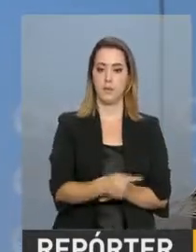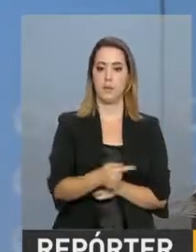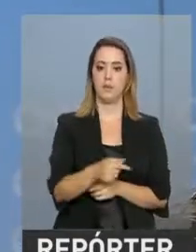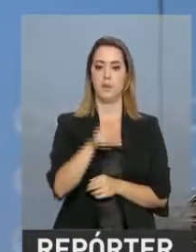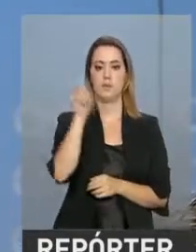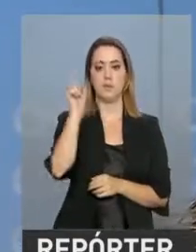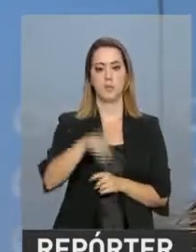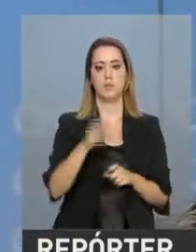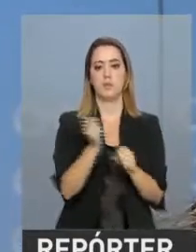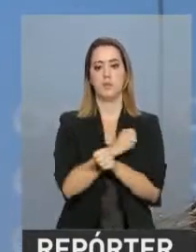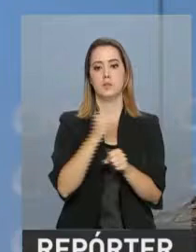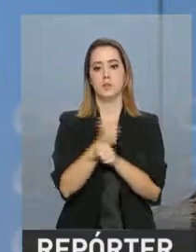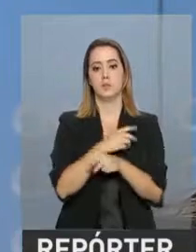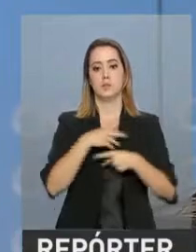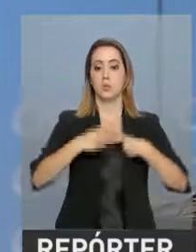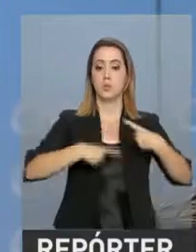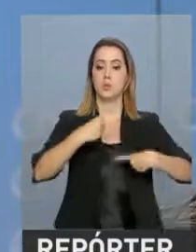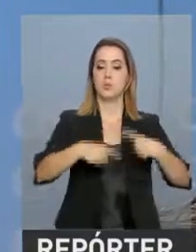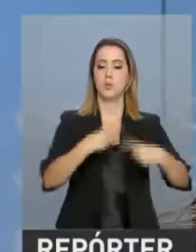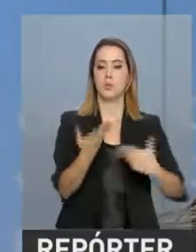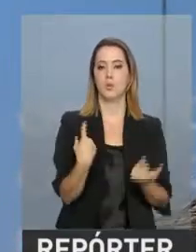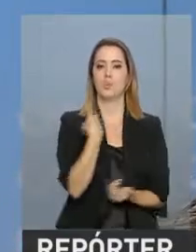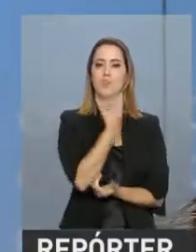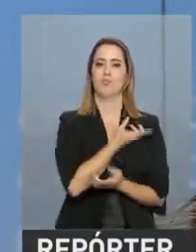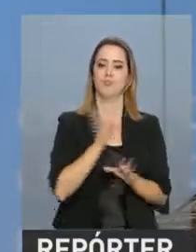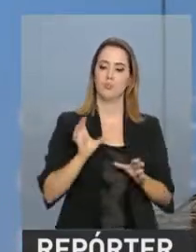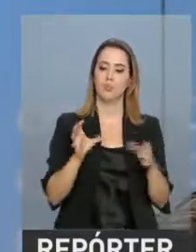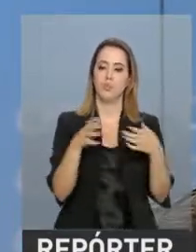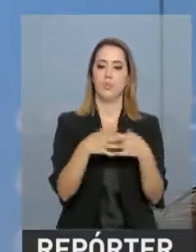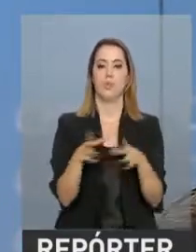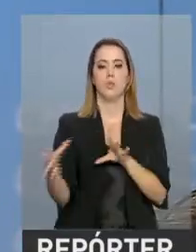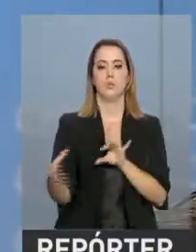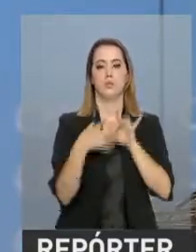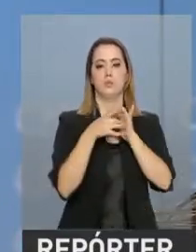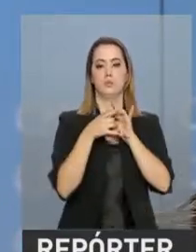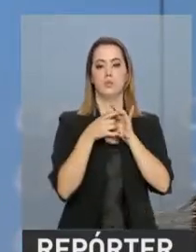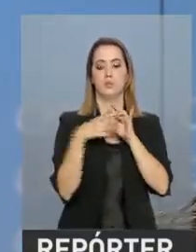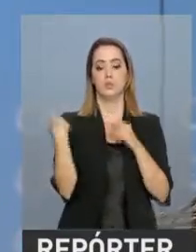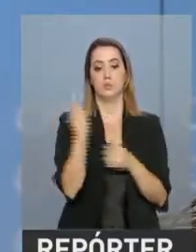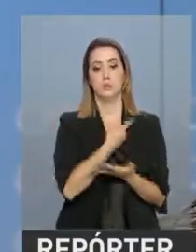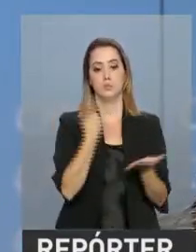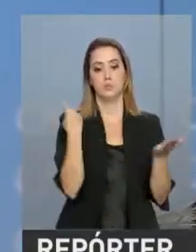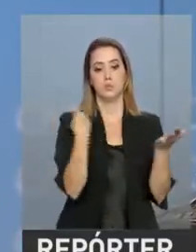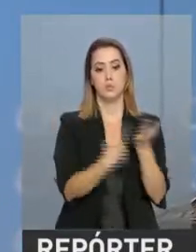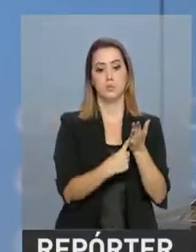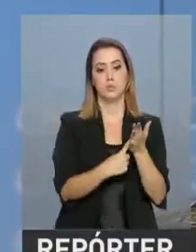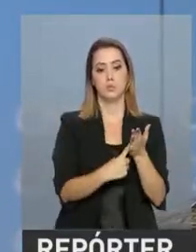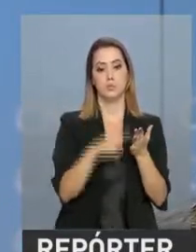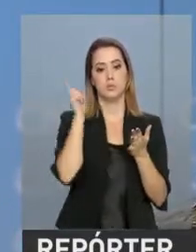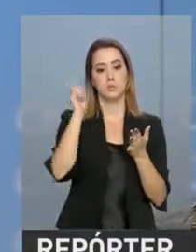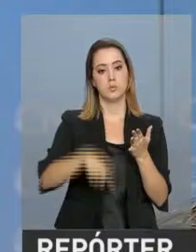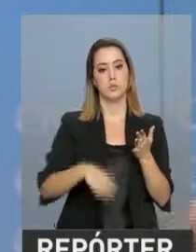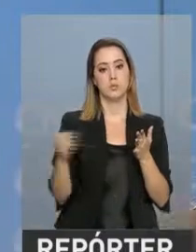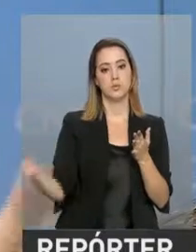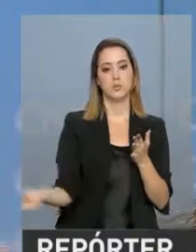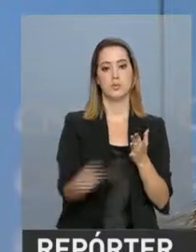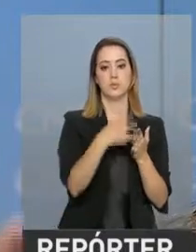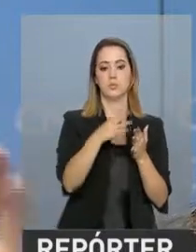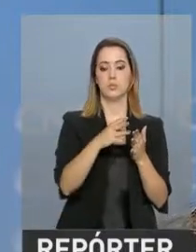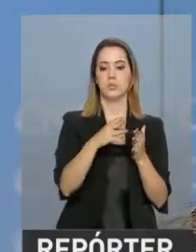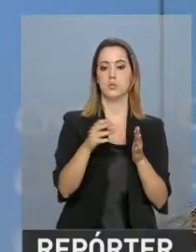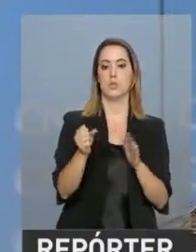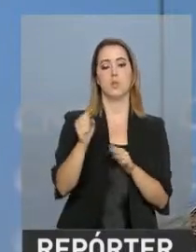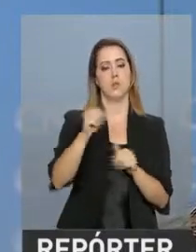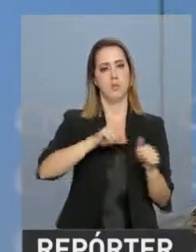construir essa política e da nossa parte união ao nosso compromisso é renovar o plano nacional